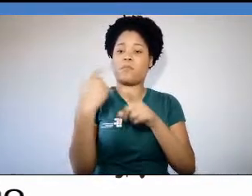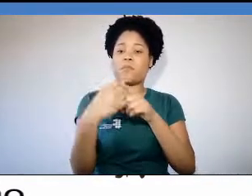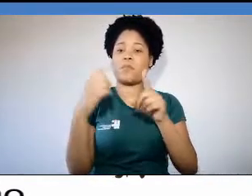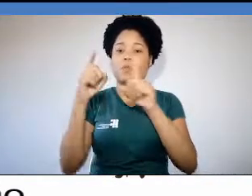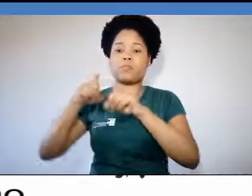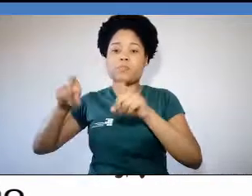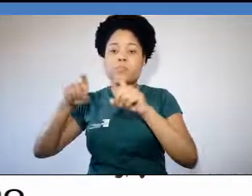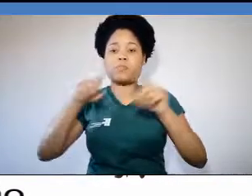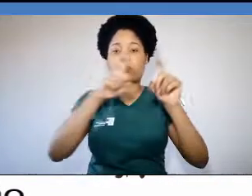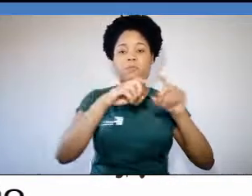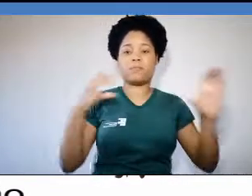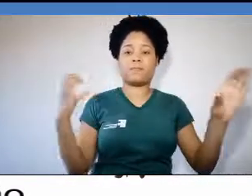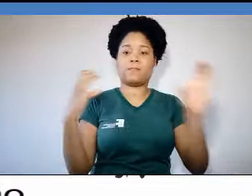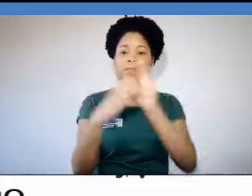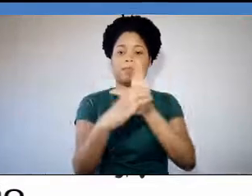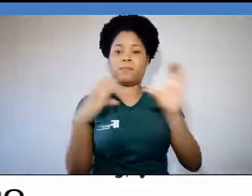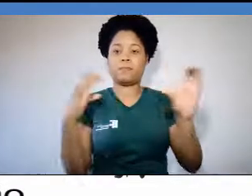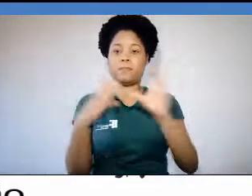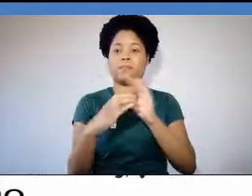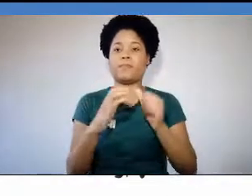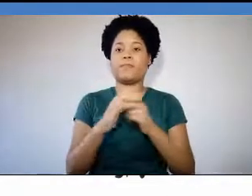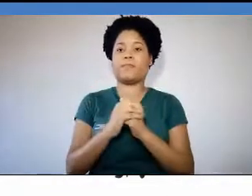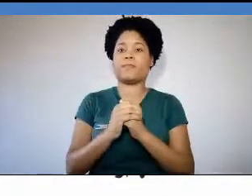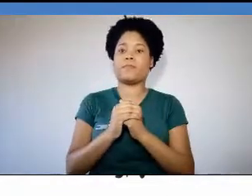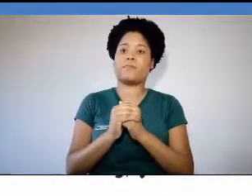se comunicar com outro computador.